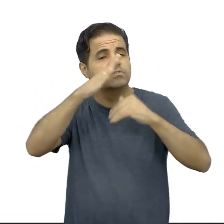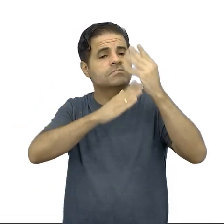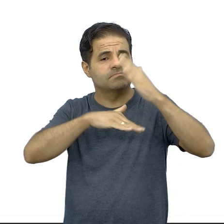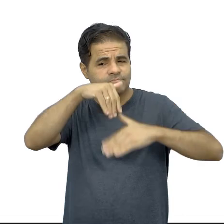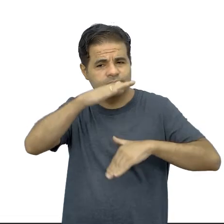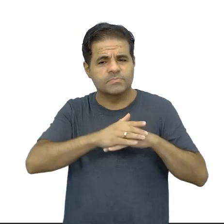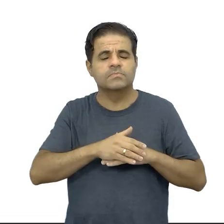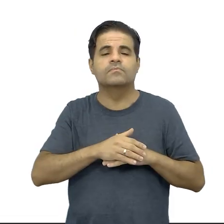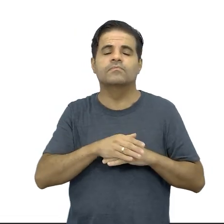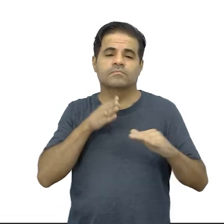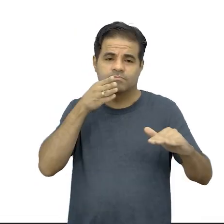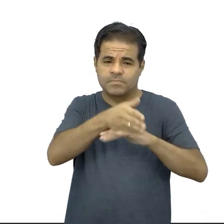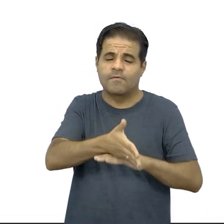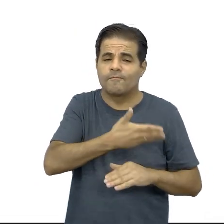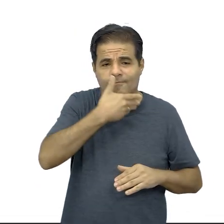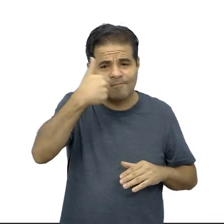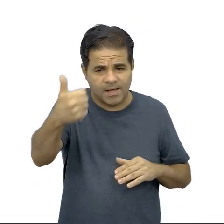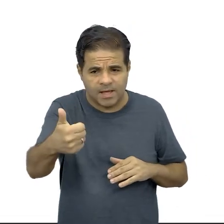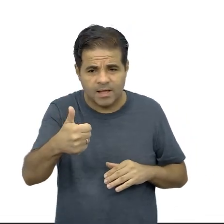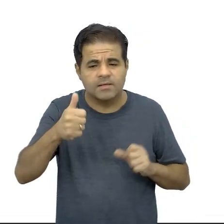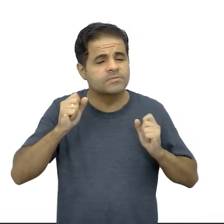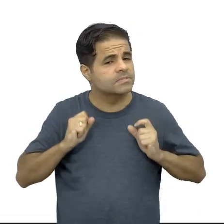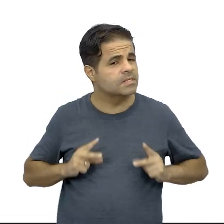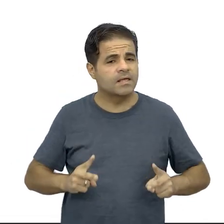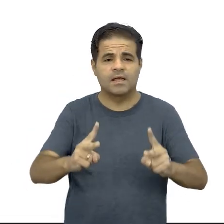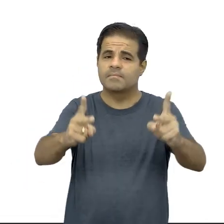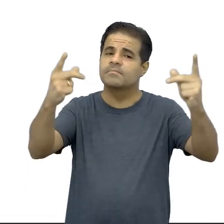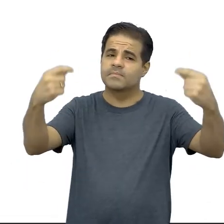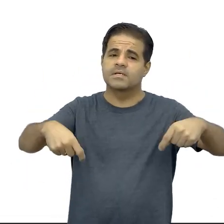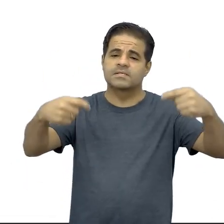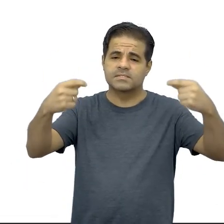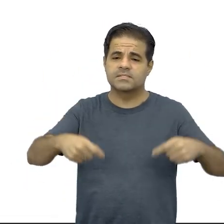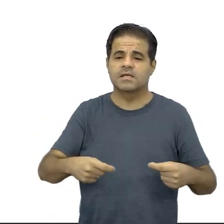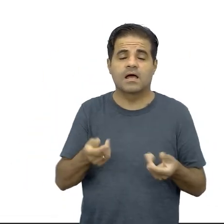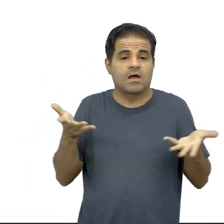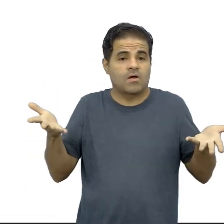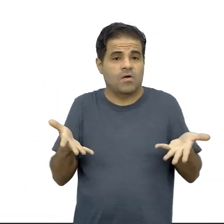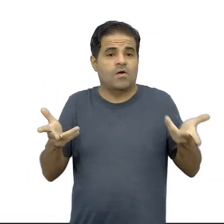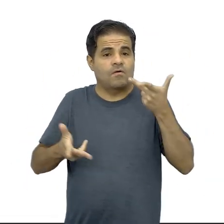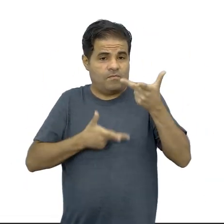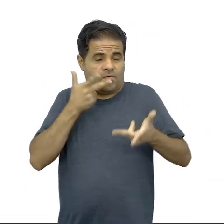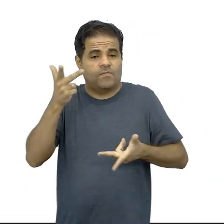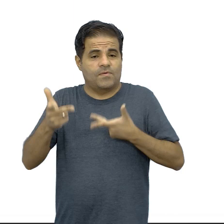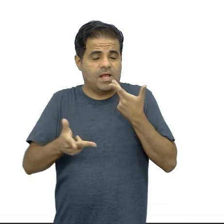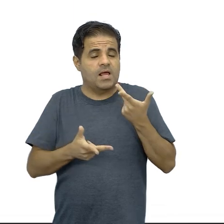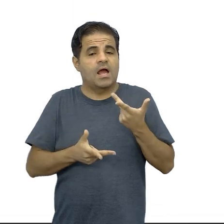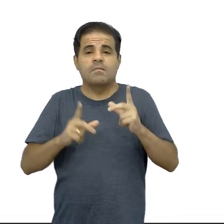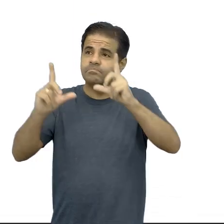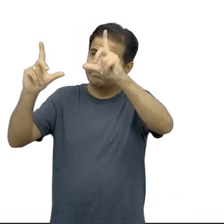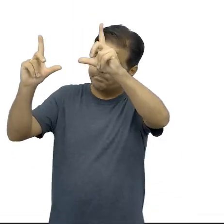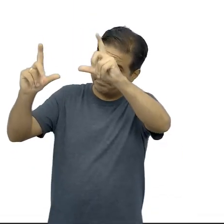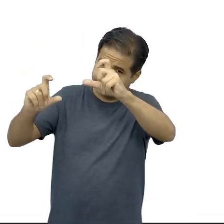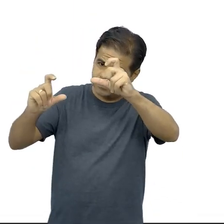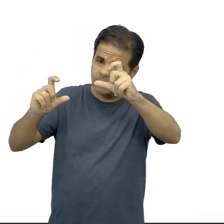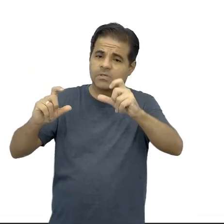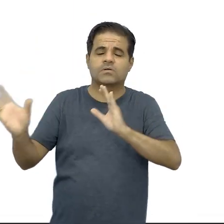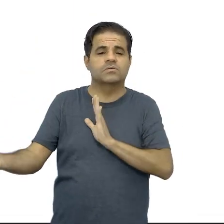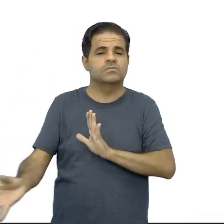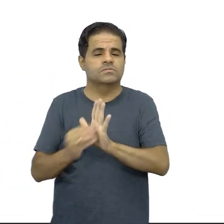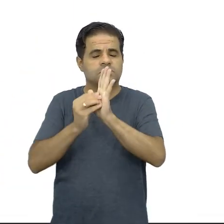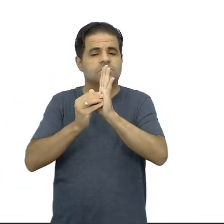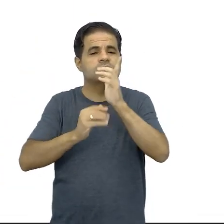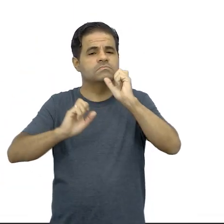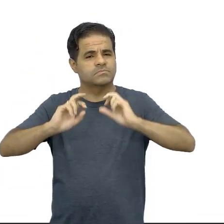Padlets para ter acesso fácil sempre que quiserem. Então, enquanto eu vou falando, já tira um print dessa tela que contém os